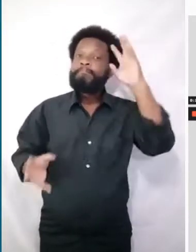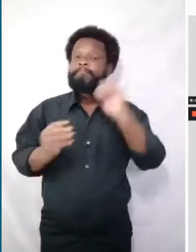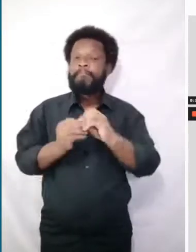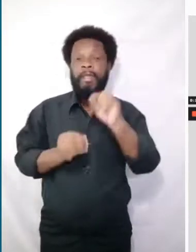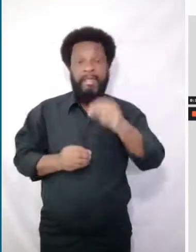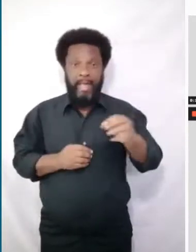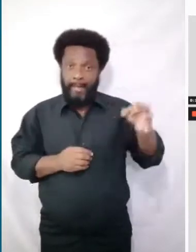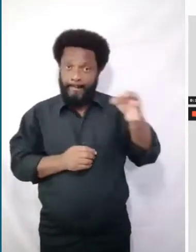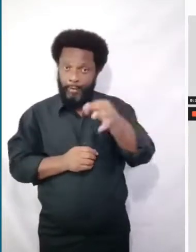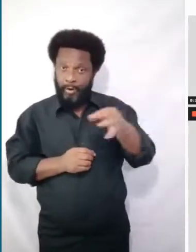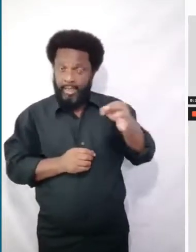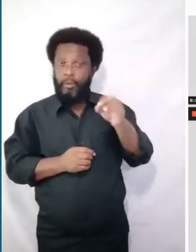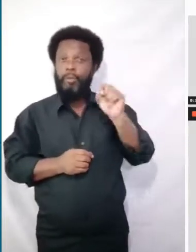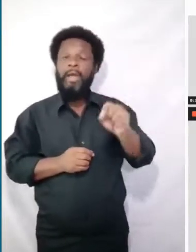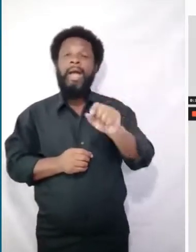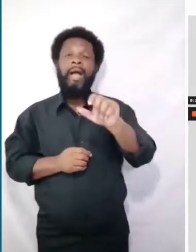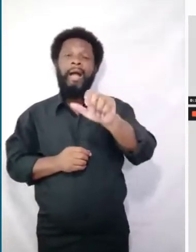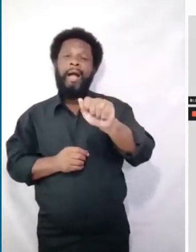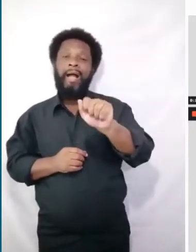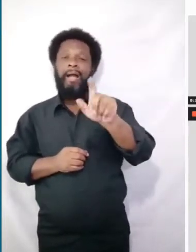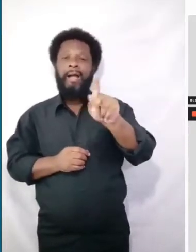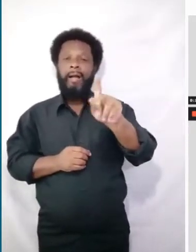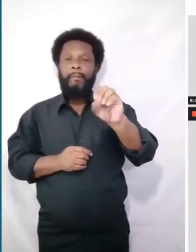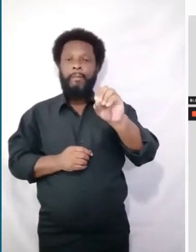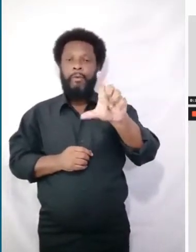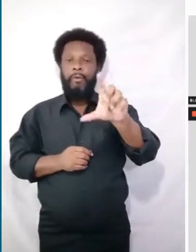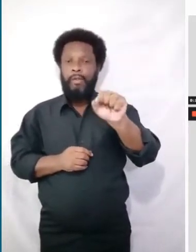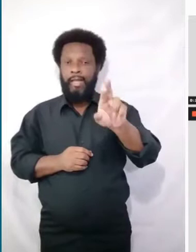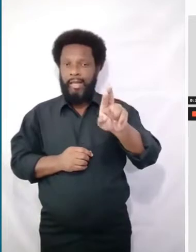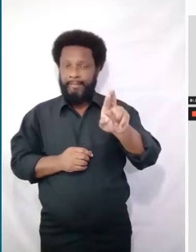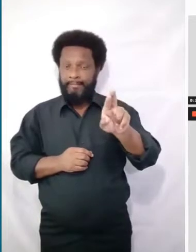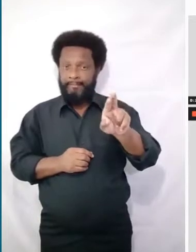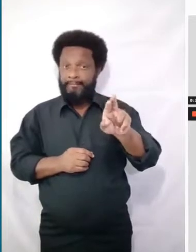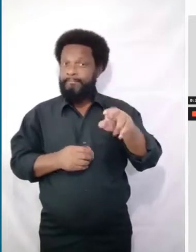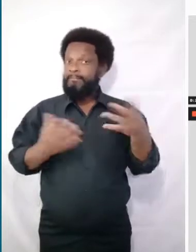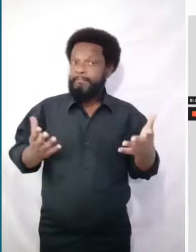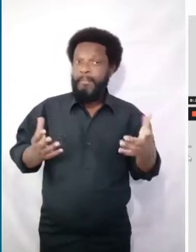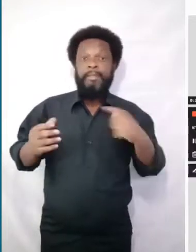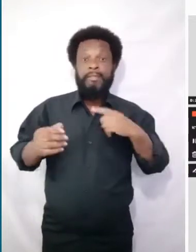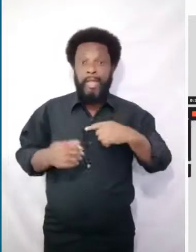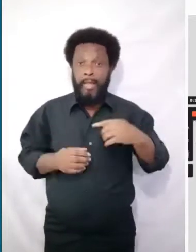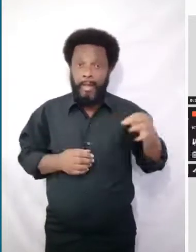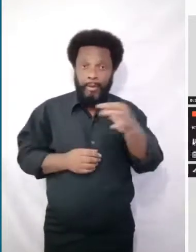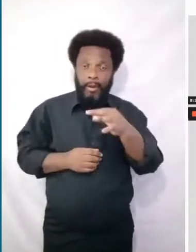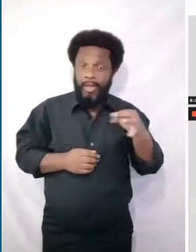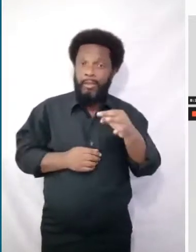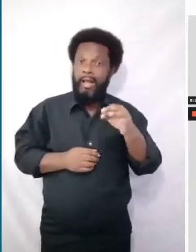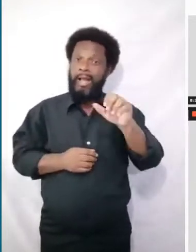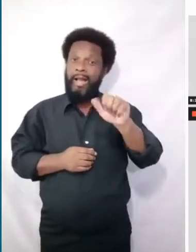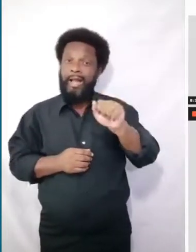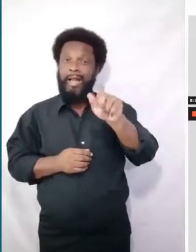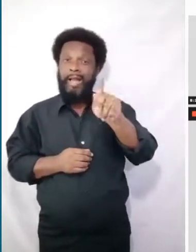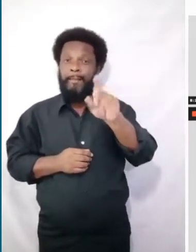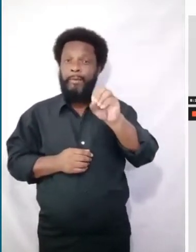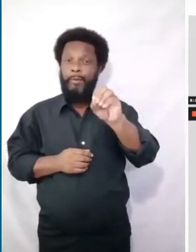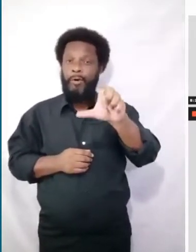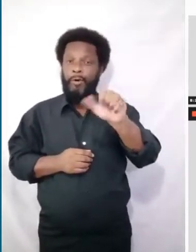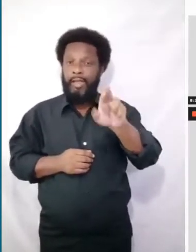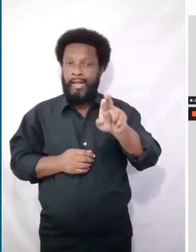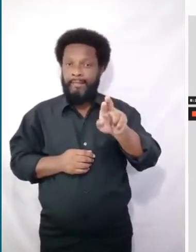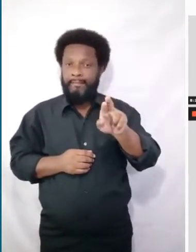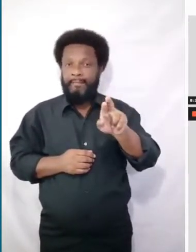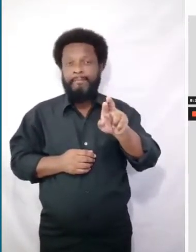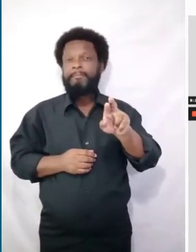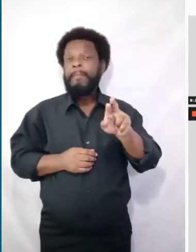Igual a zero. Logo, essa molécula é uma molécula apolar. Então, aqui eu tenho uma